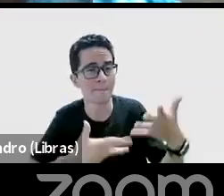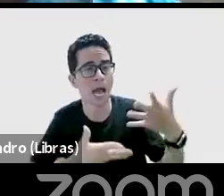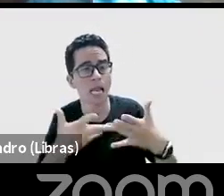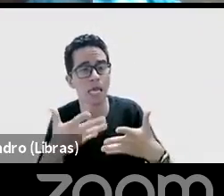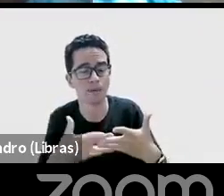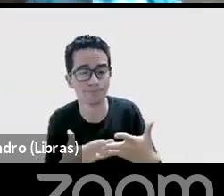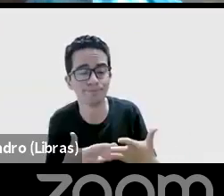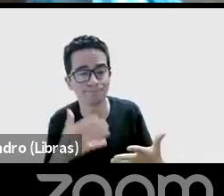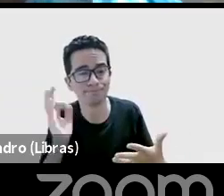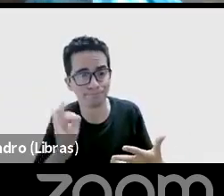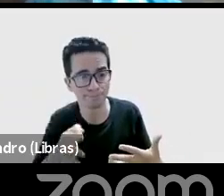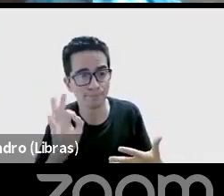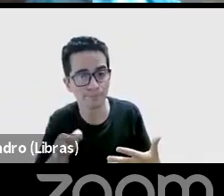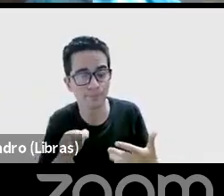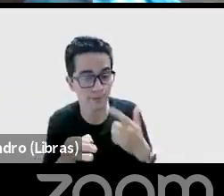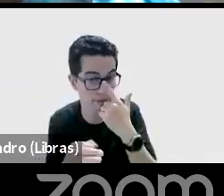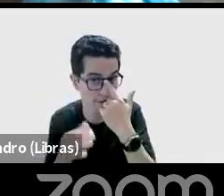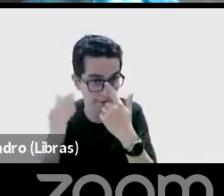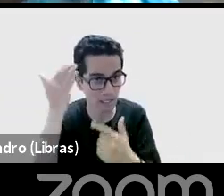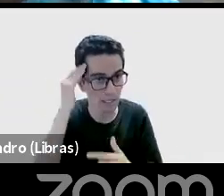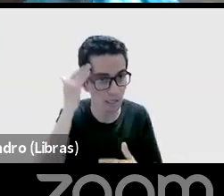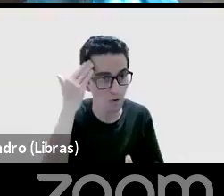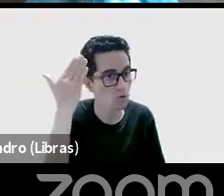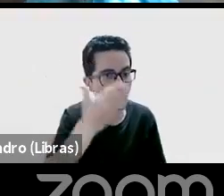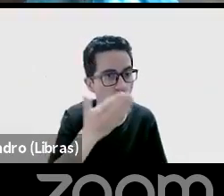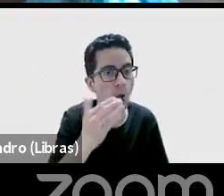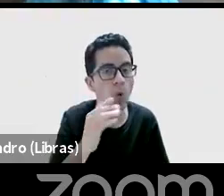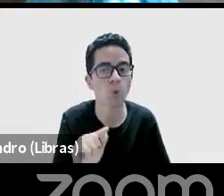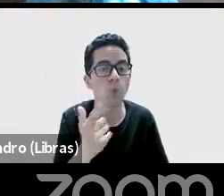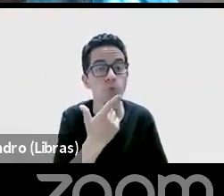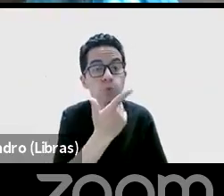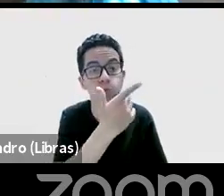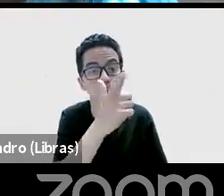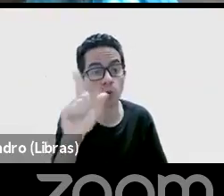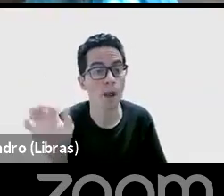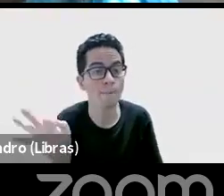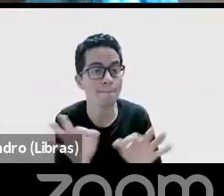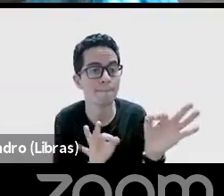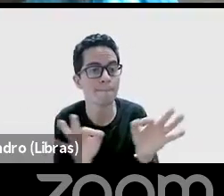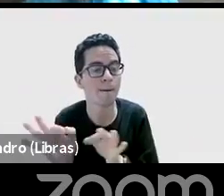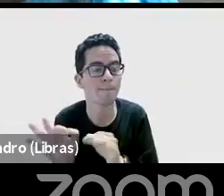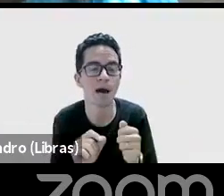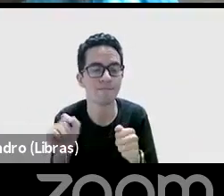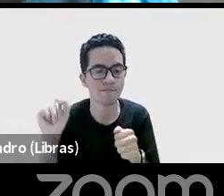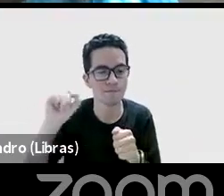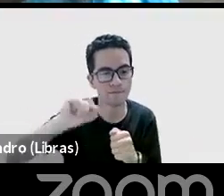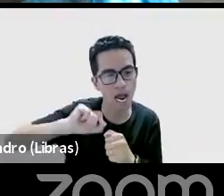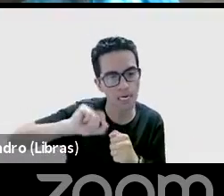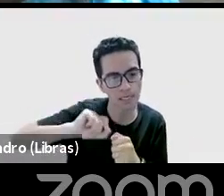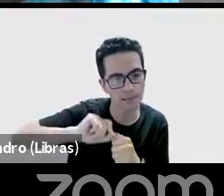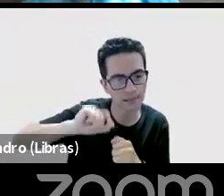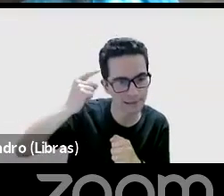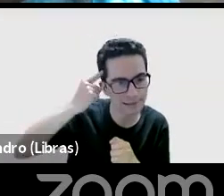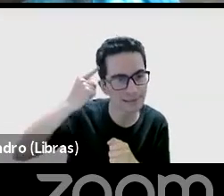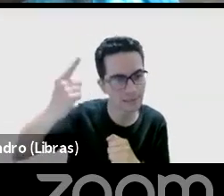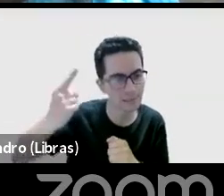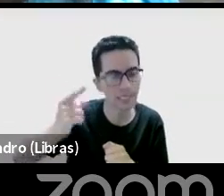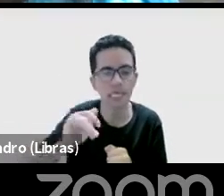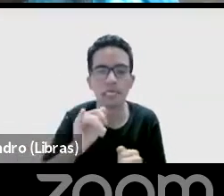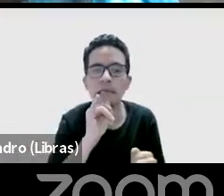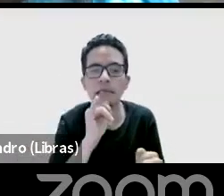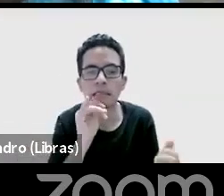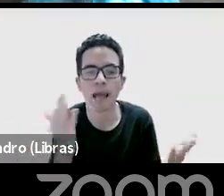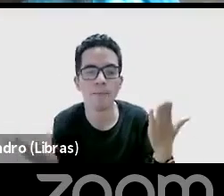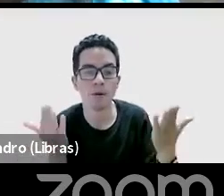forma isolada, a gente também não enxerga o que o outro está fazendo, né? Então, assim, só por exemplo, para dar